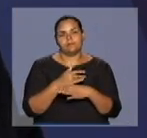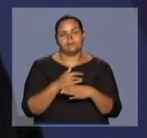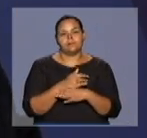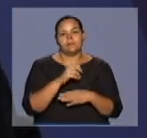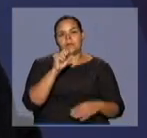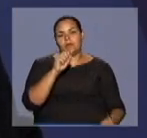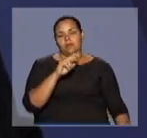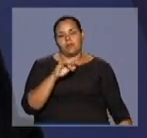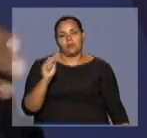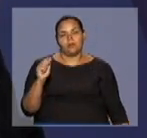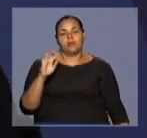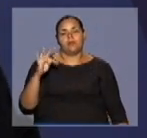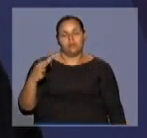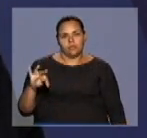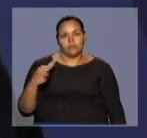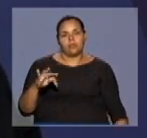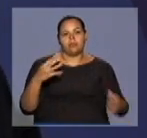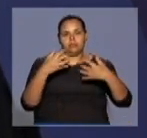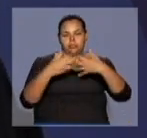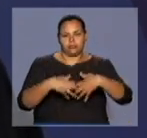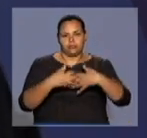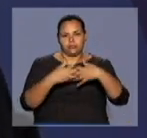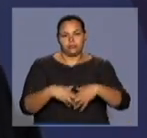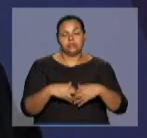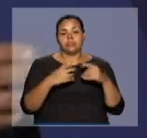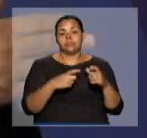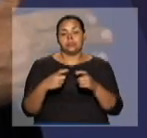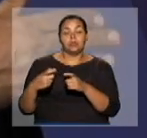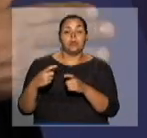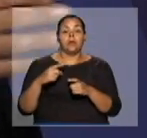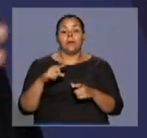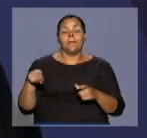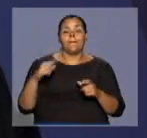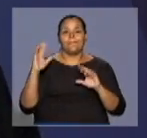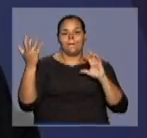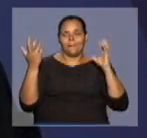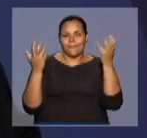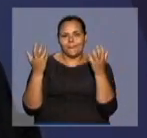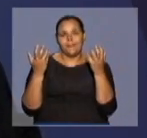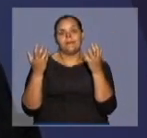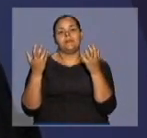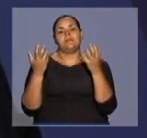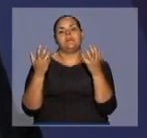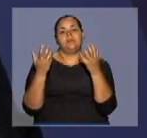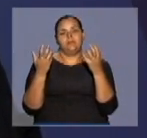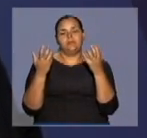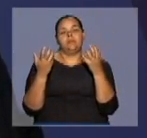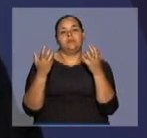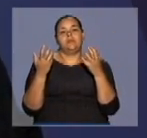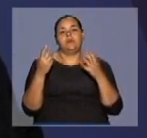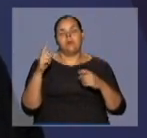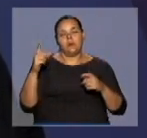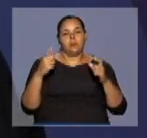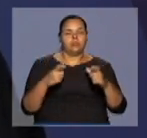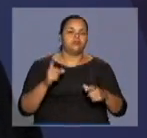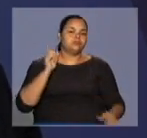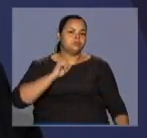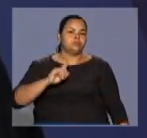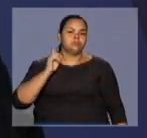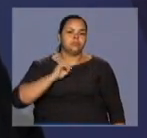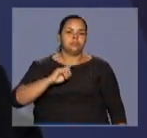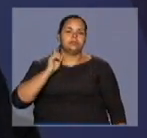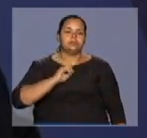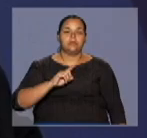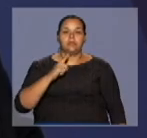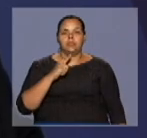da Serra, Teresópolis, Petrópolis, elas são mais vulneráveis, porque a mata é contígua a Minas Gerais, que